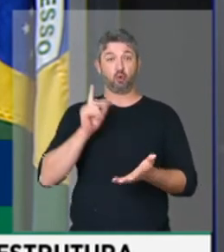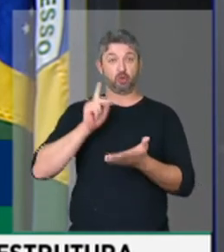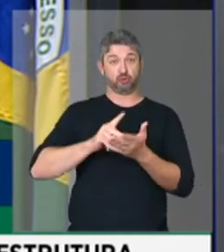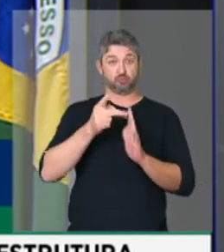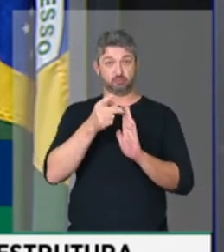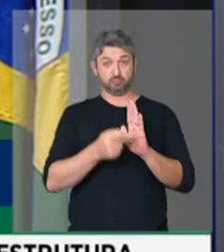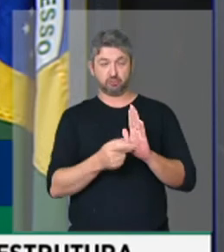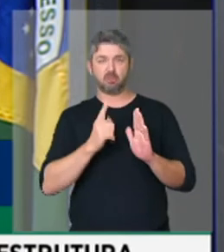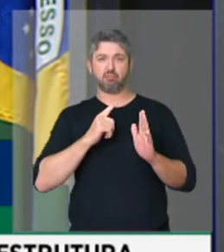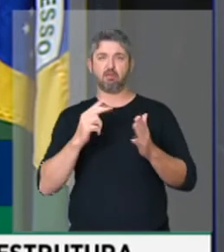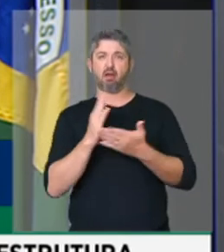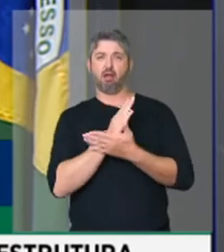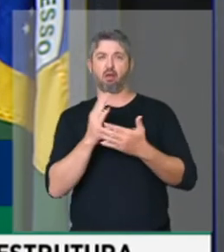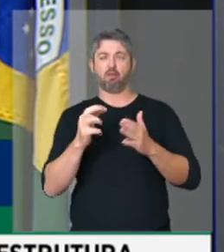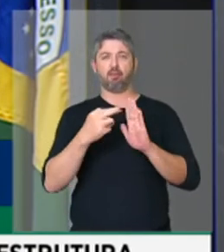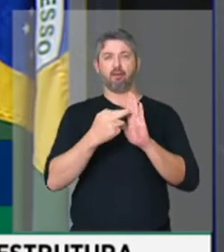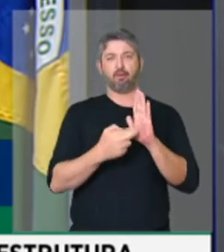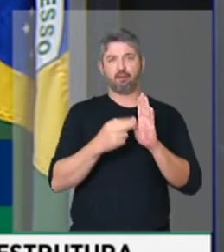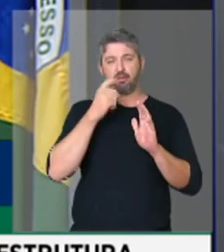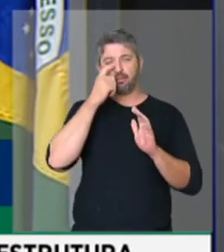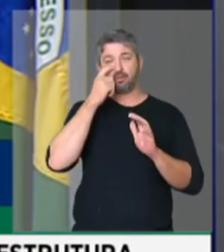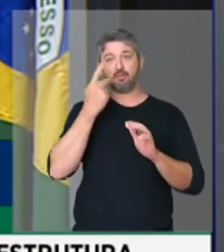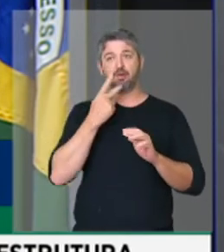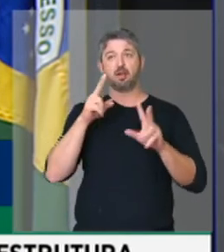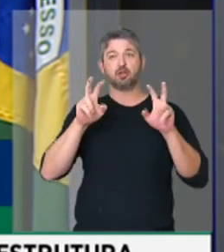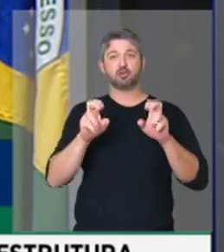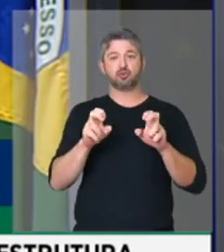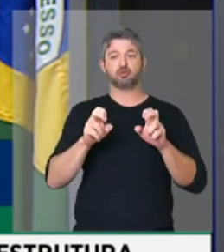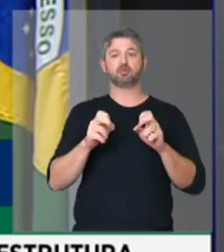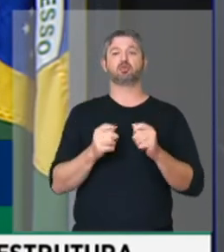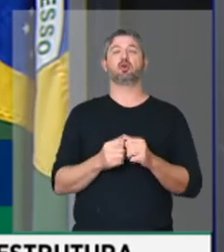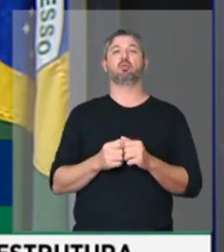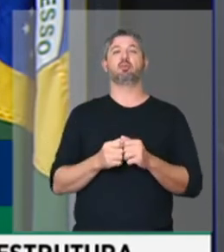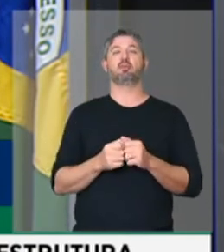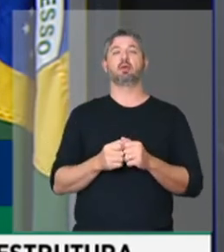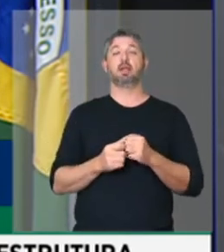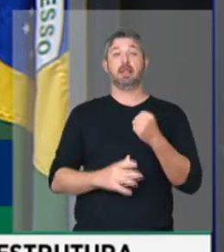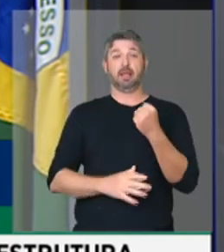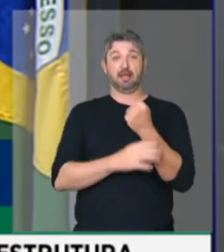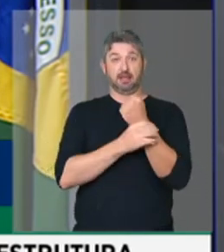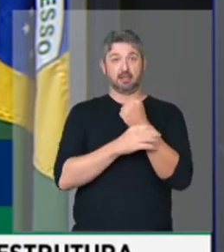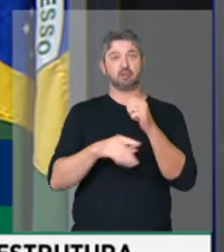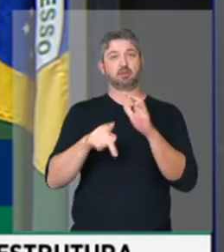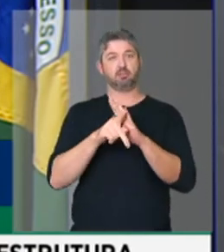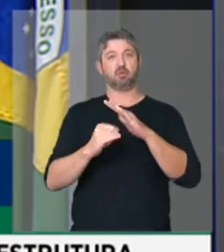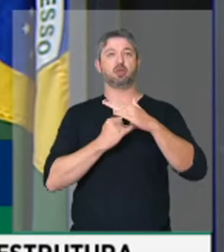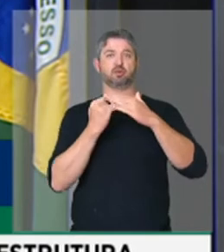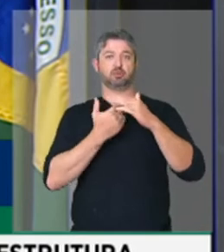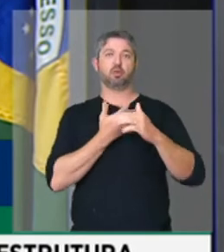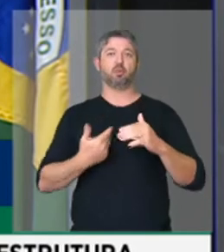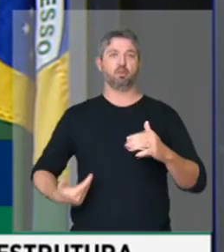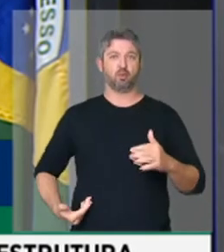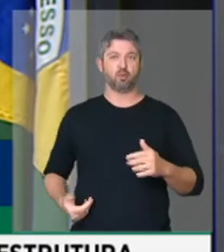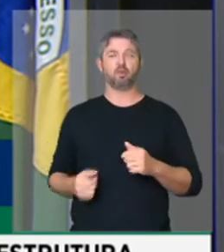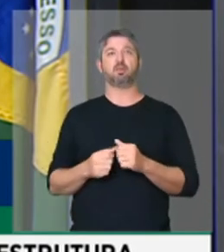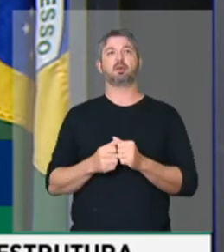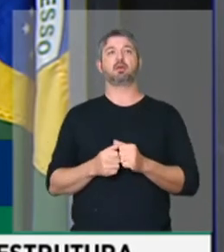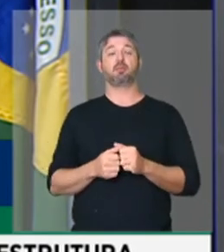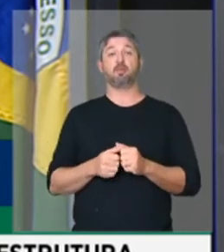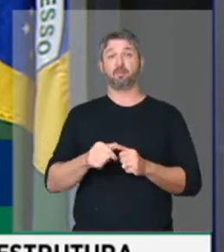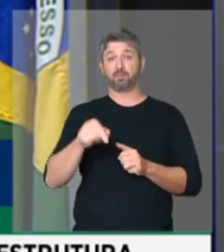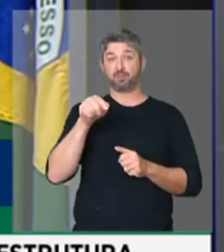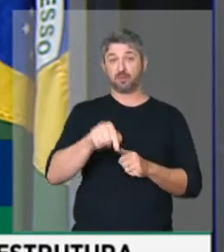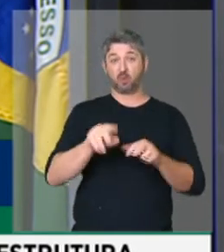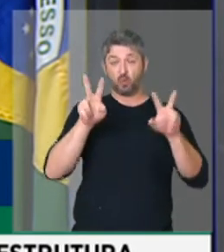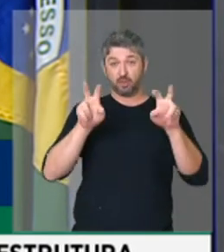alguns dispositivos que tratavam da prestação de garantias por instituições públicas. Este assunto está